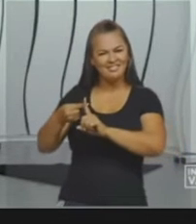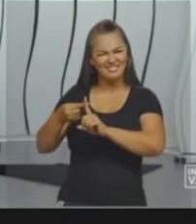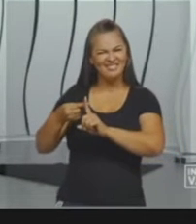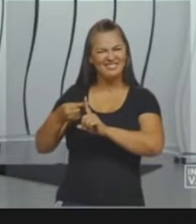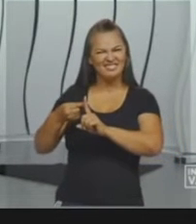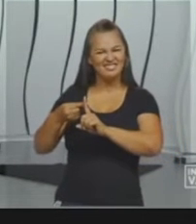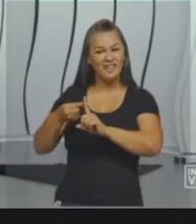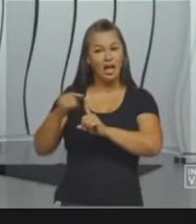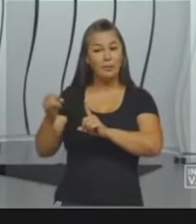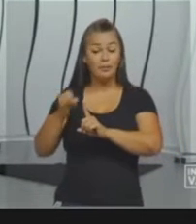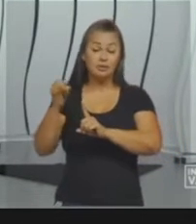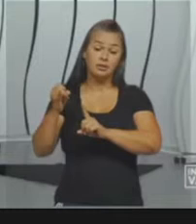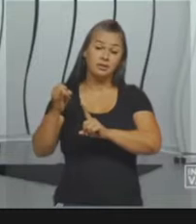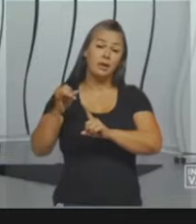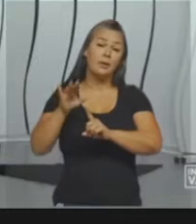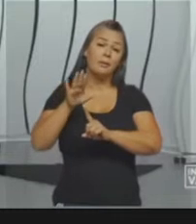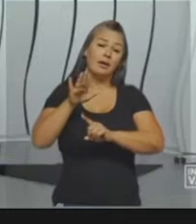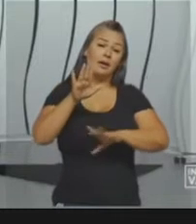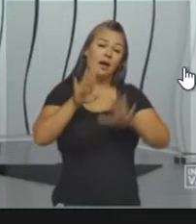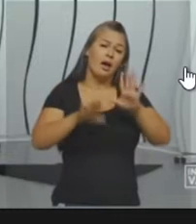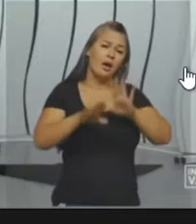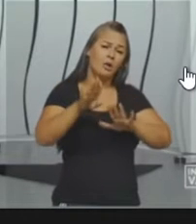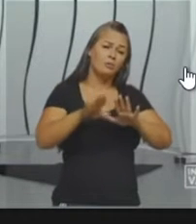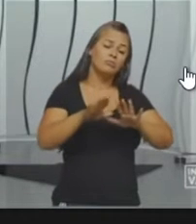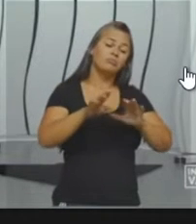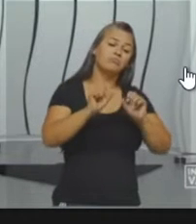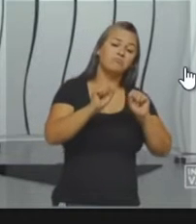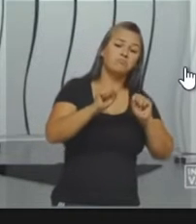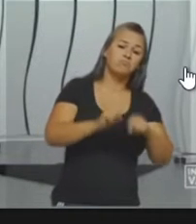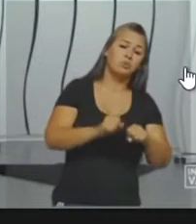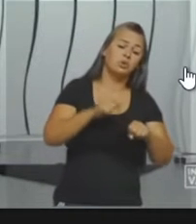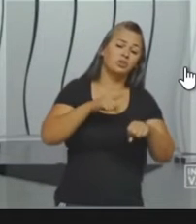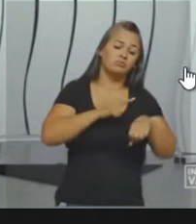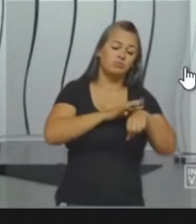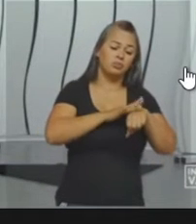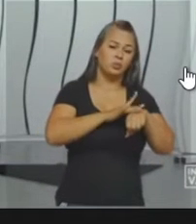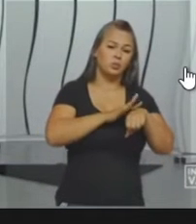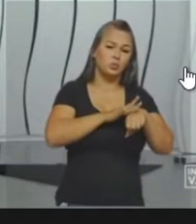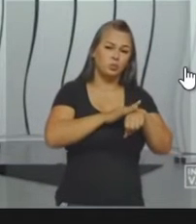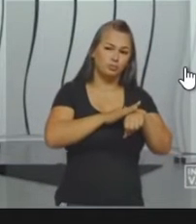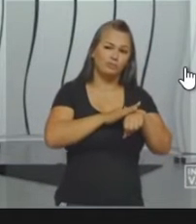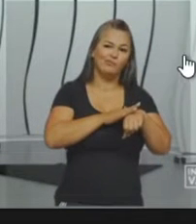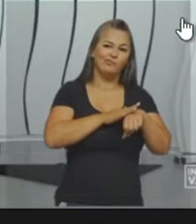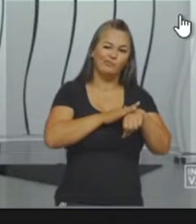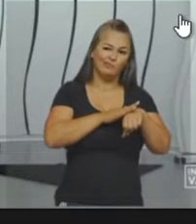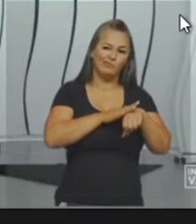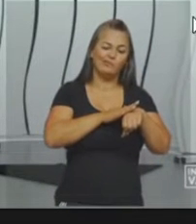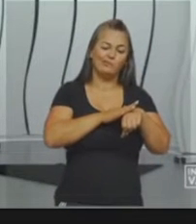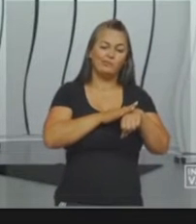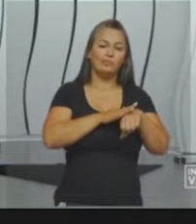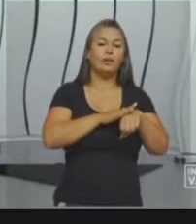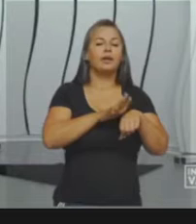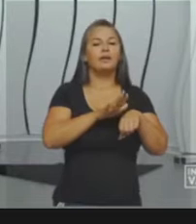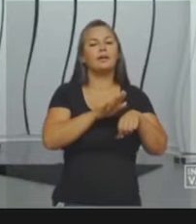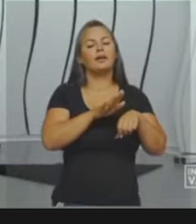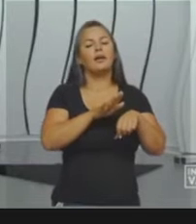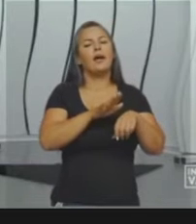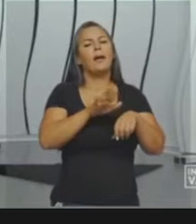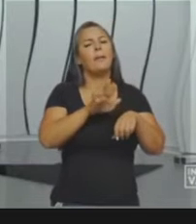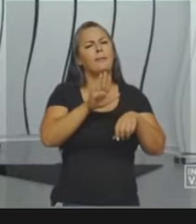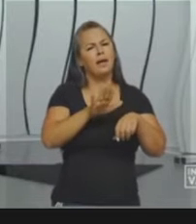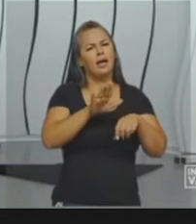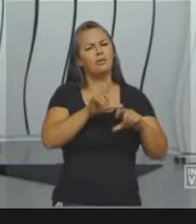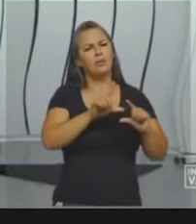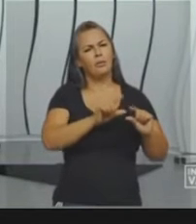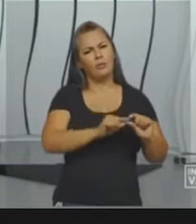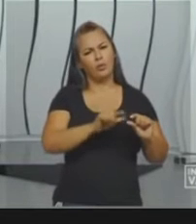podem causar doenças, algumas. Quando falo em seres humanos, então, são poucas bactérias que causam doenças comparado ao tanto